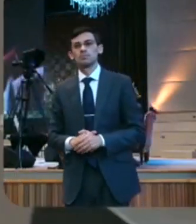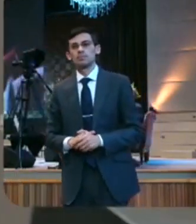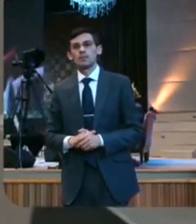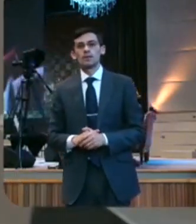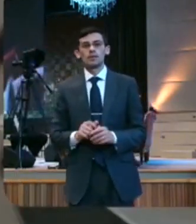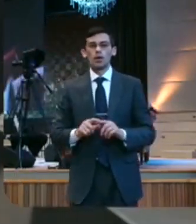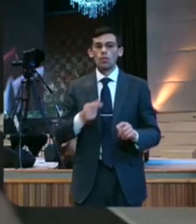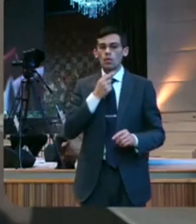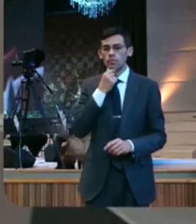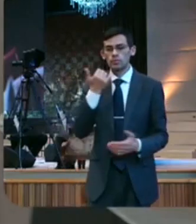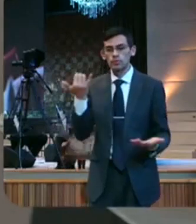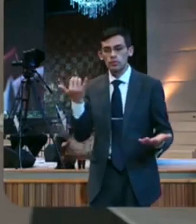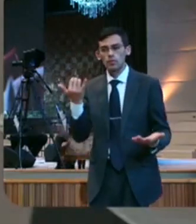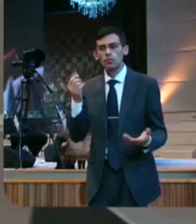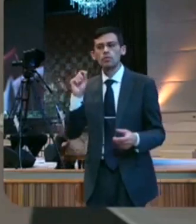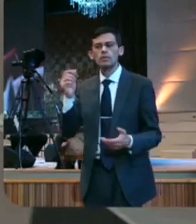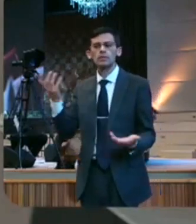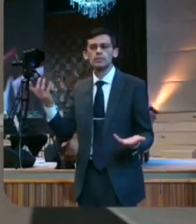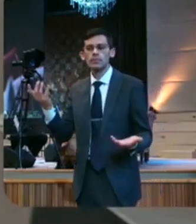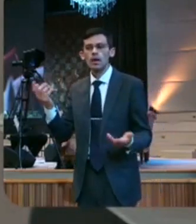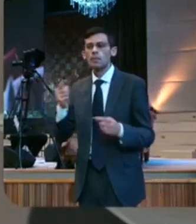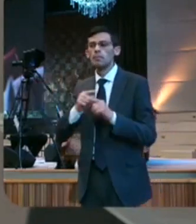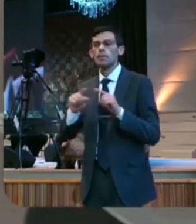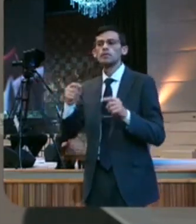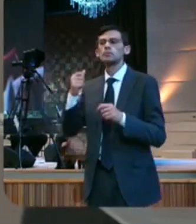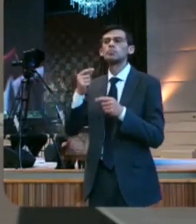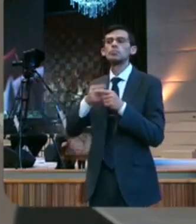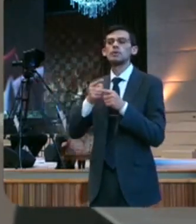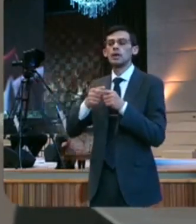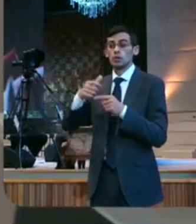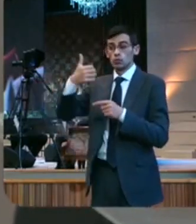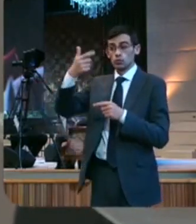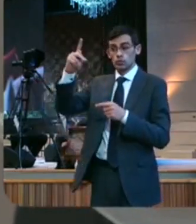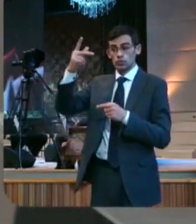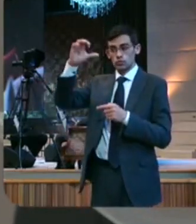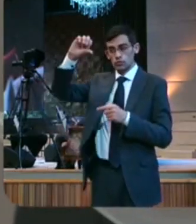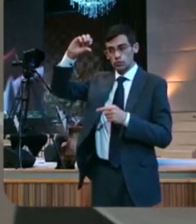Ele falou: escuta aqui, mas por que você não tirou dos seus